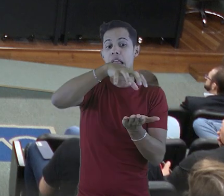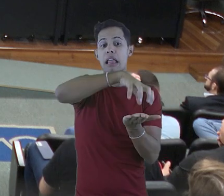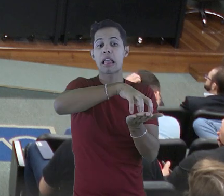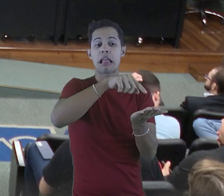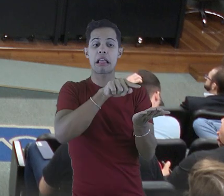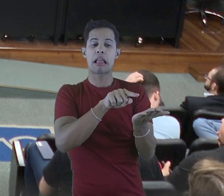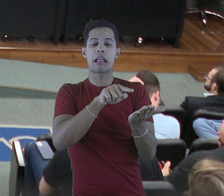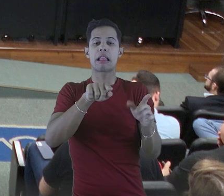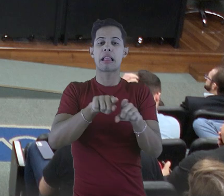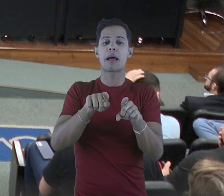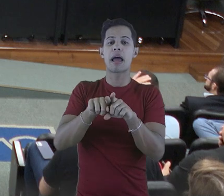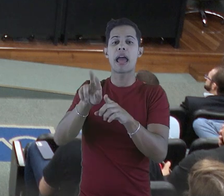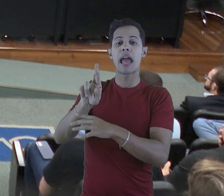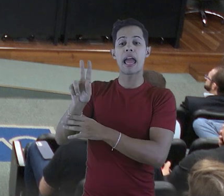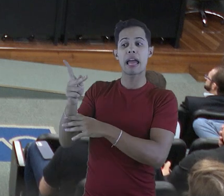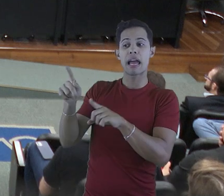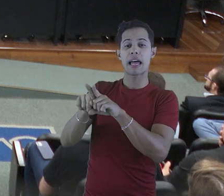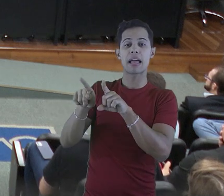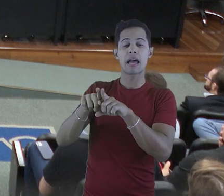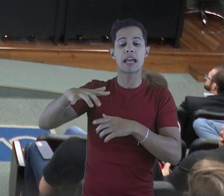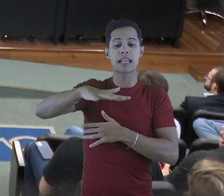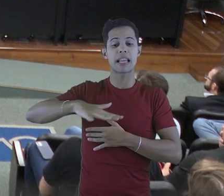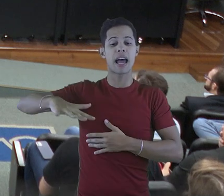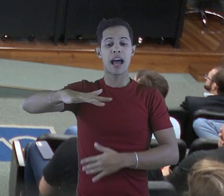na área de saúde etc isso é fundamental